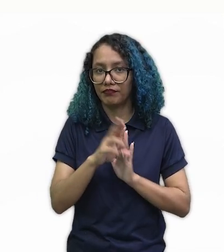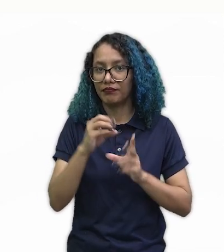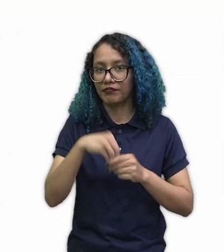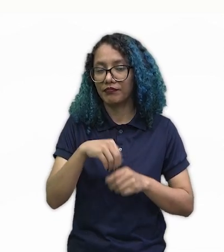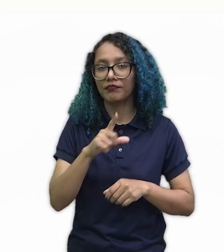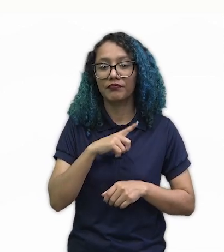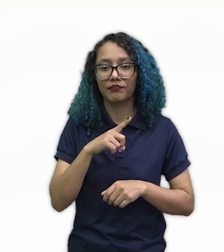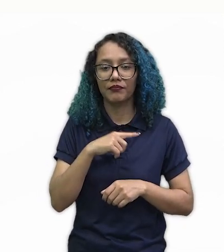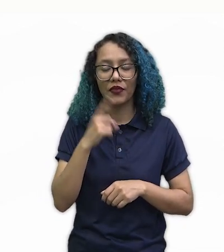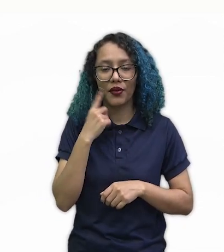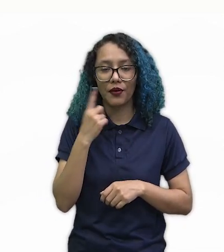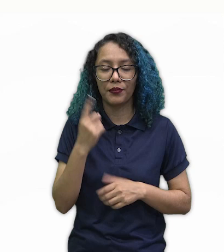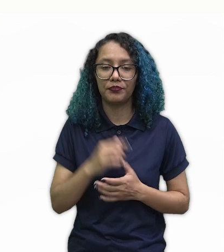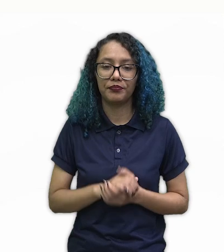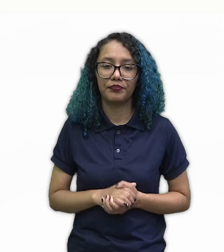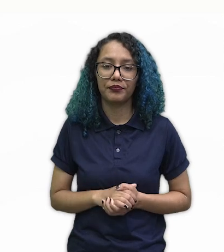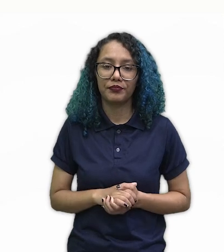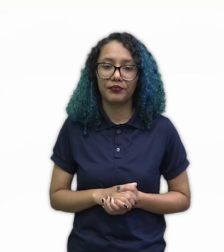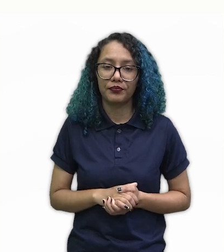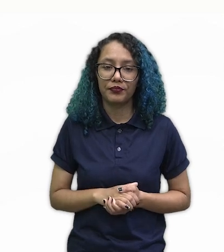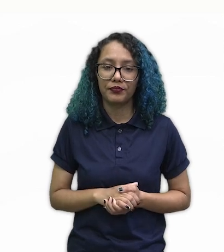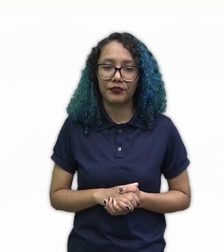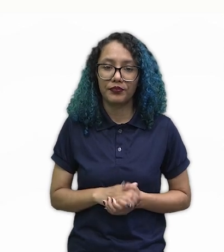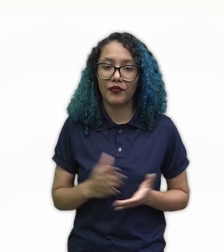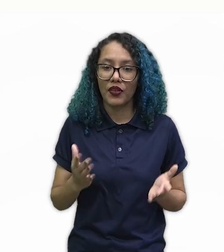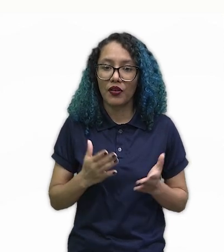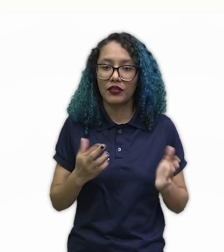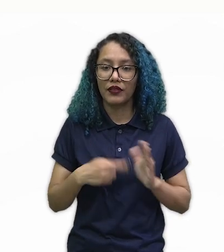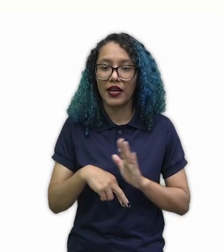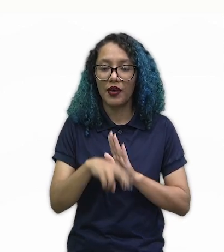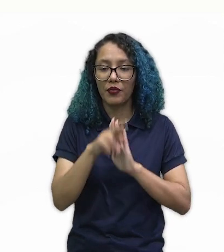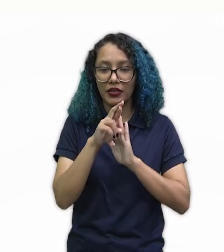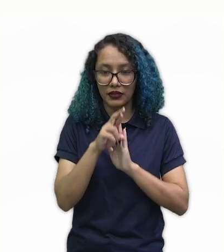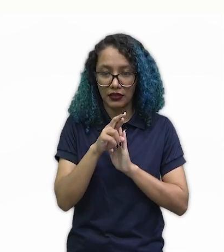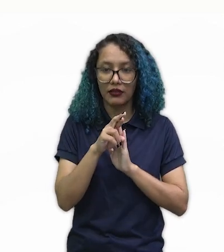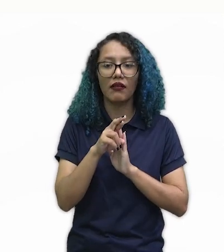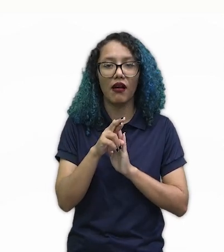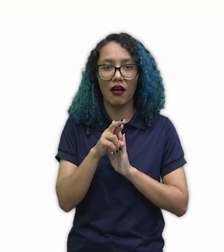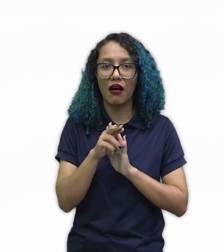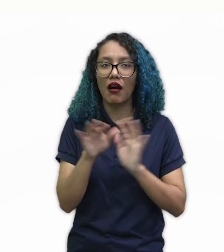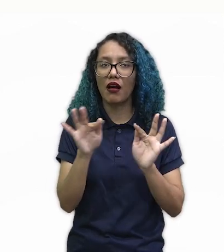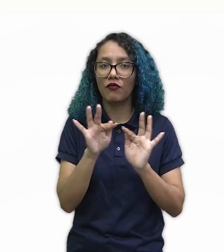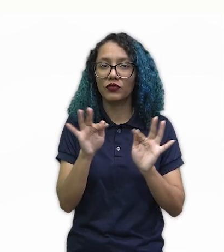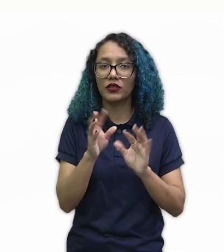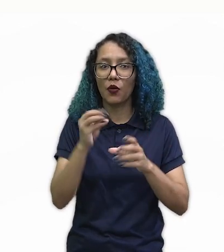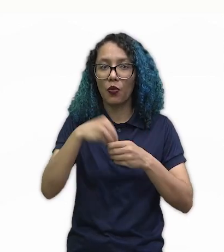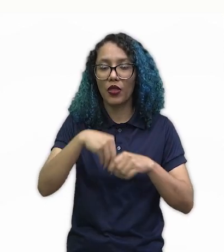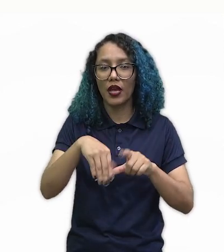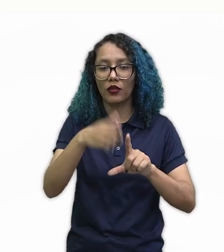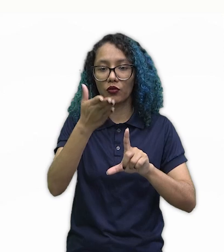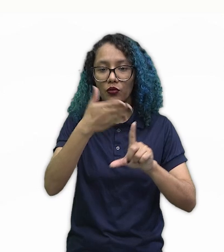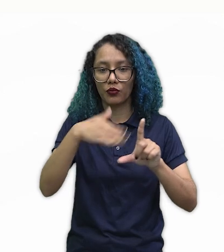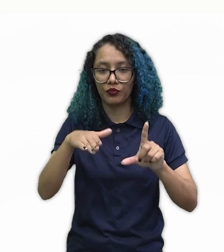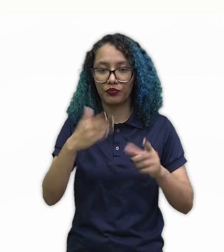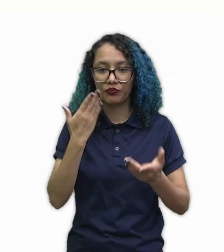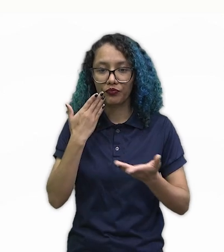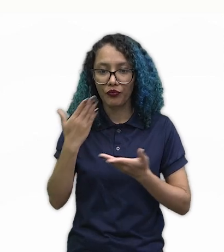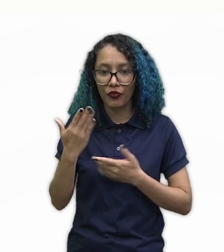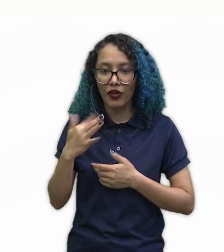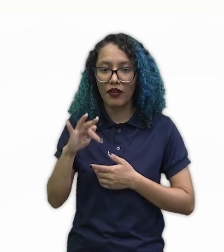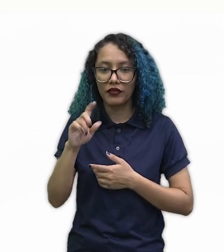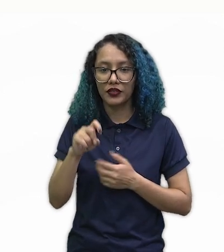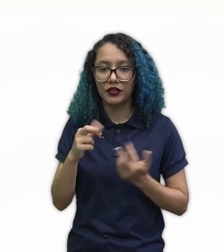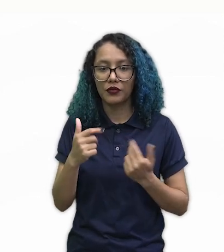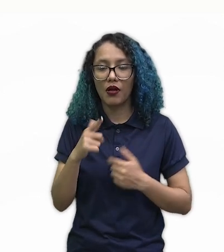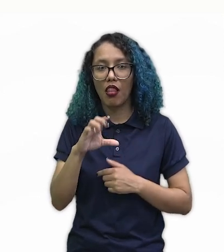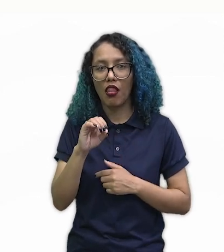Então vamos lá, lendo aqui comigo, ó. Vamos representar graficamente a função f de x igual